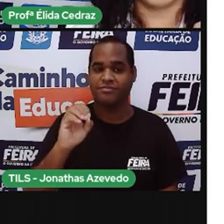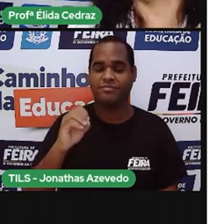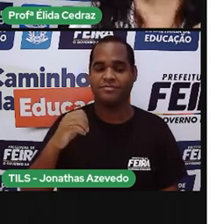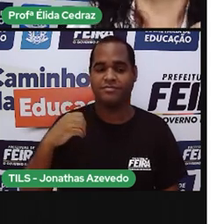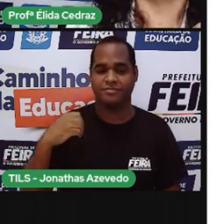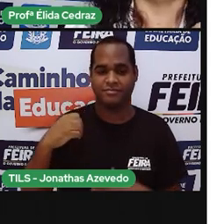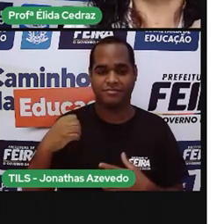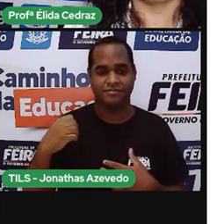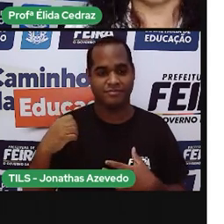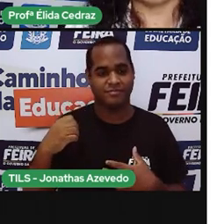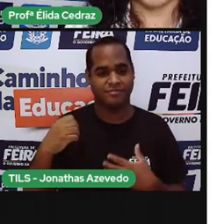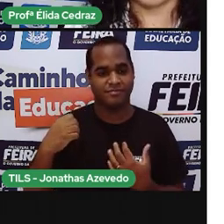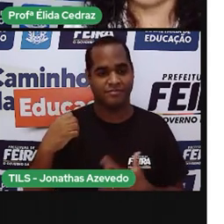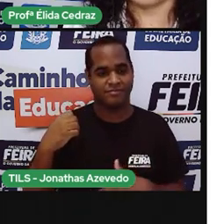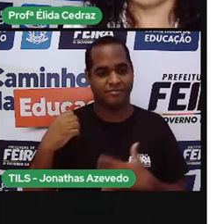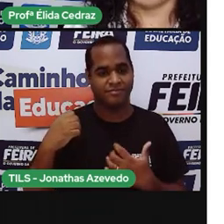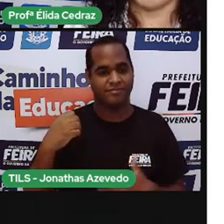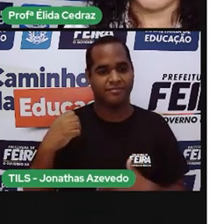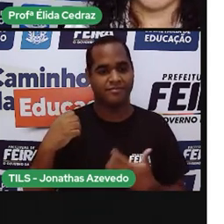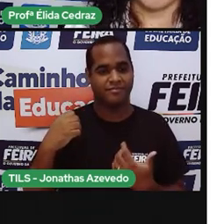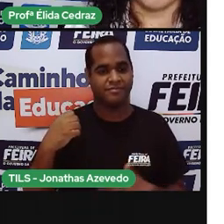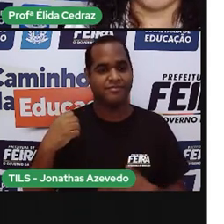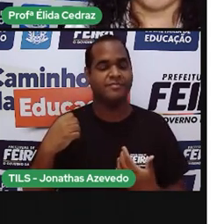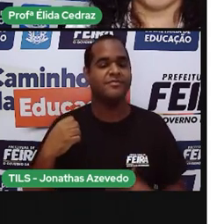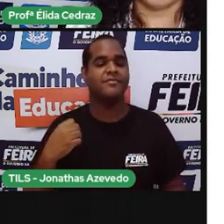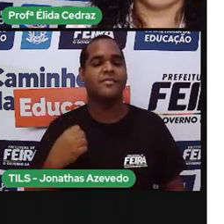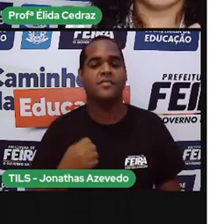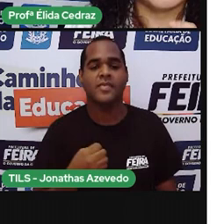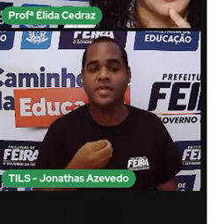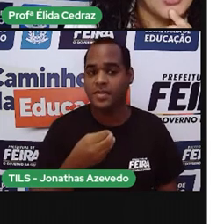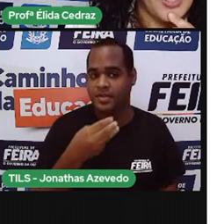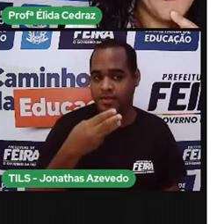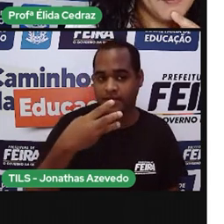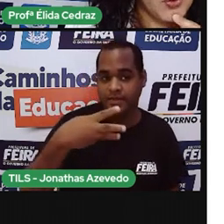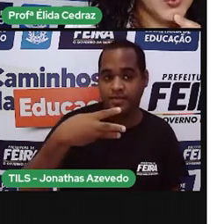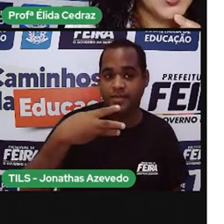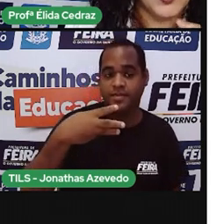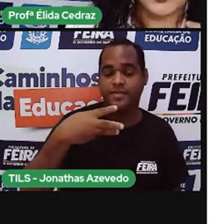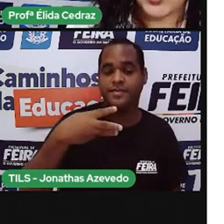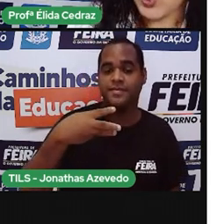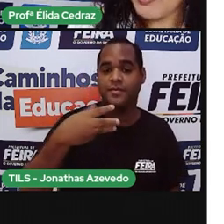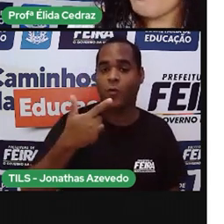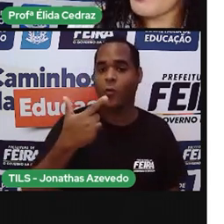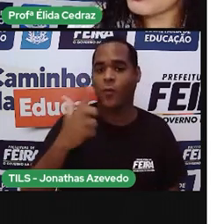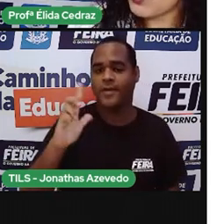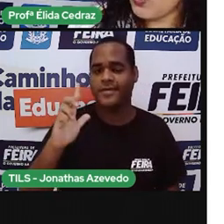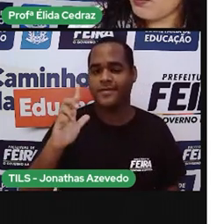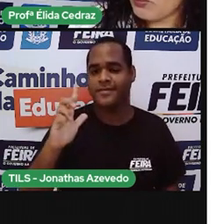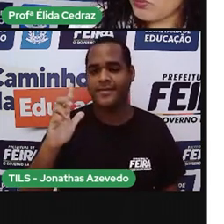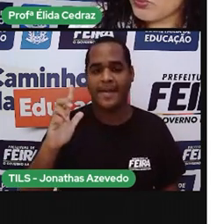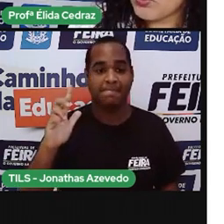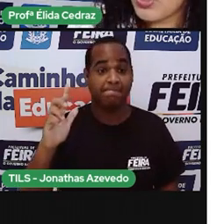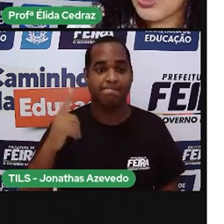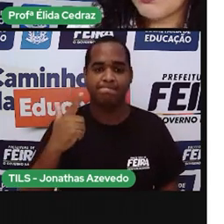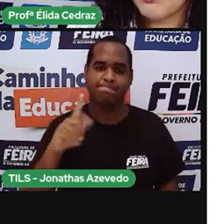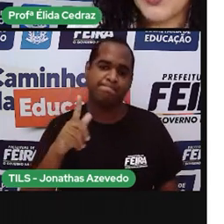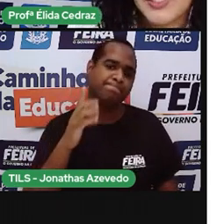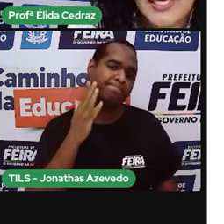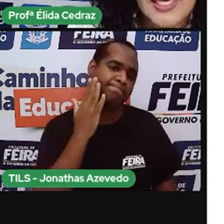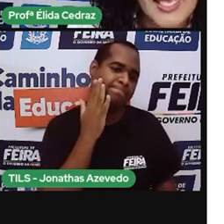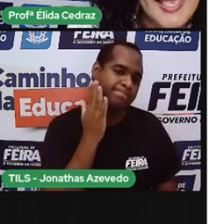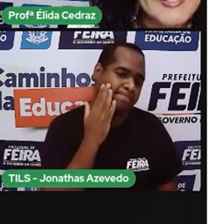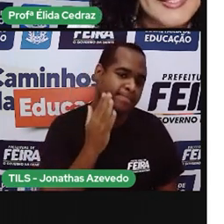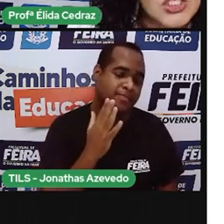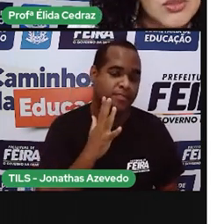isso perceberam este domingo o aplauso o nome mais comum